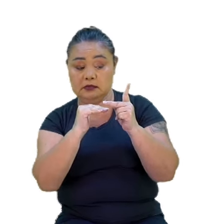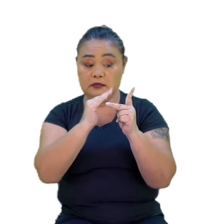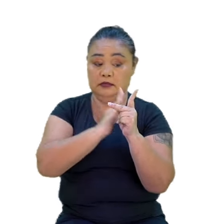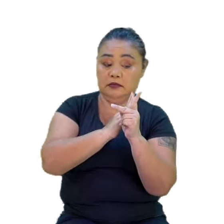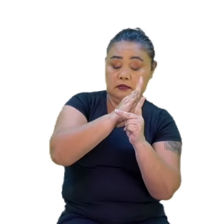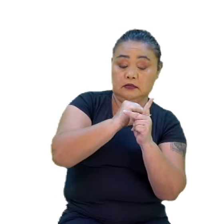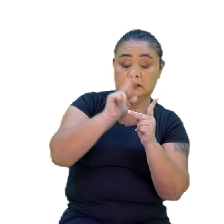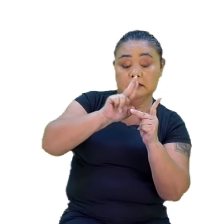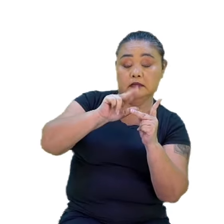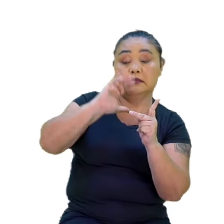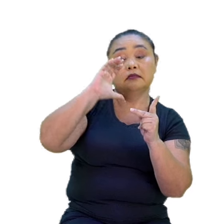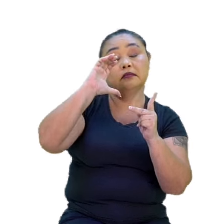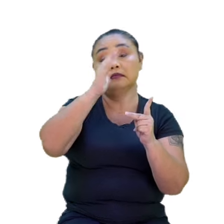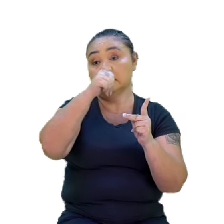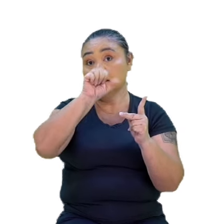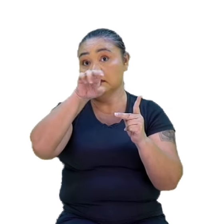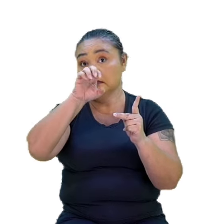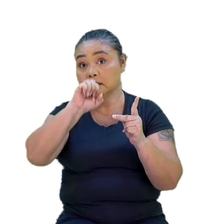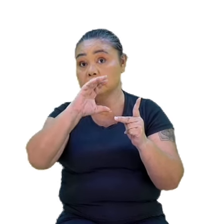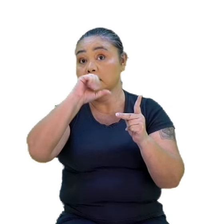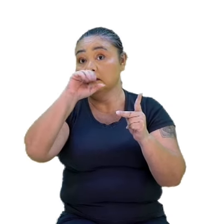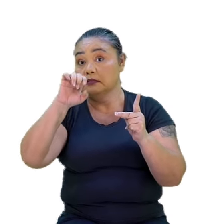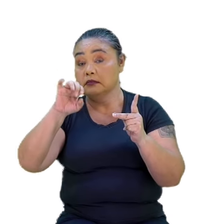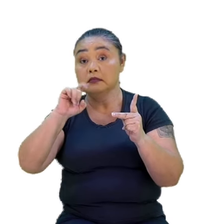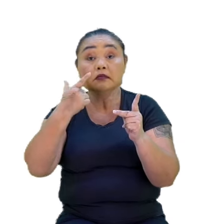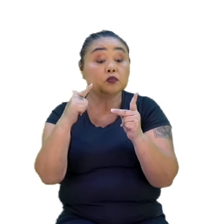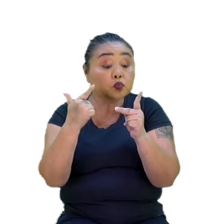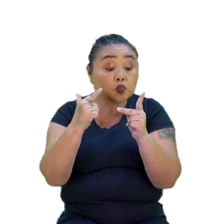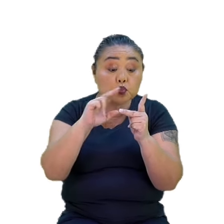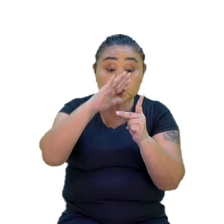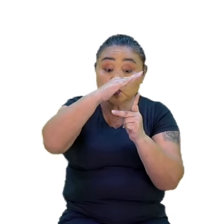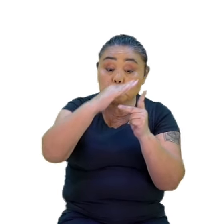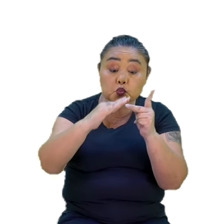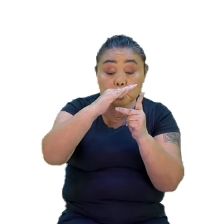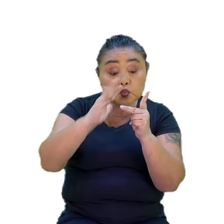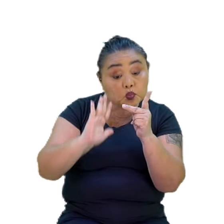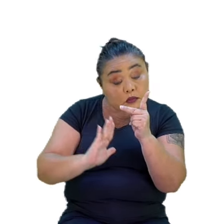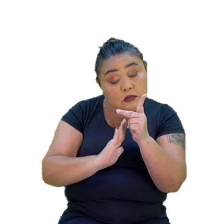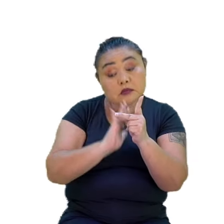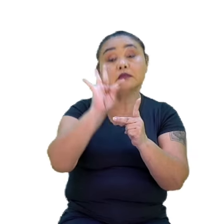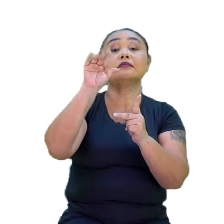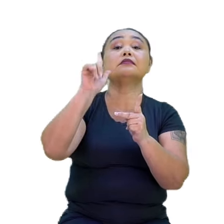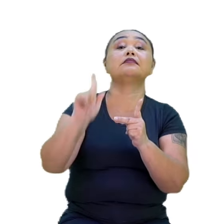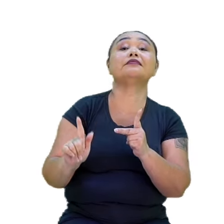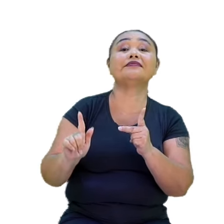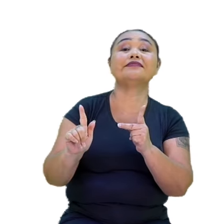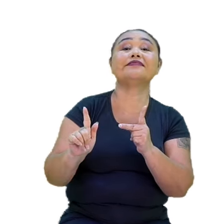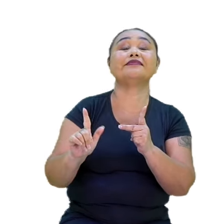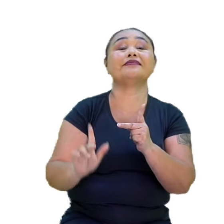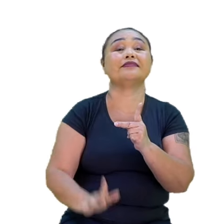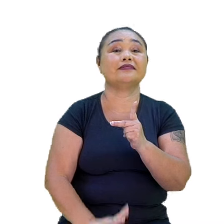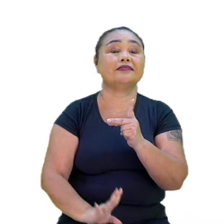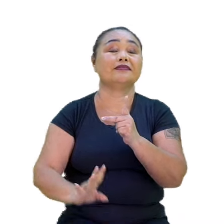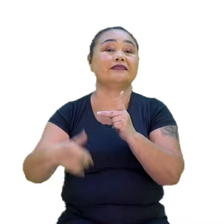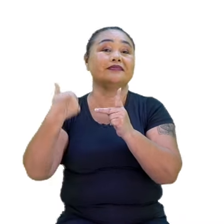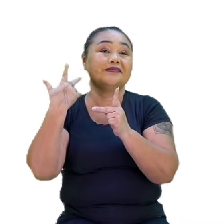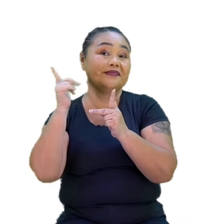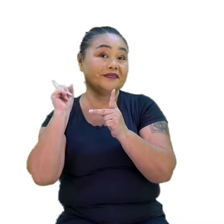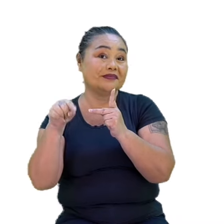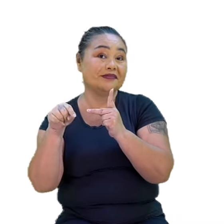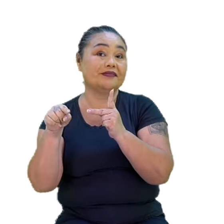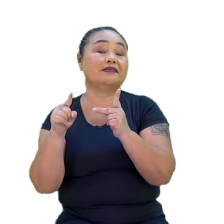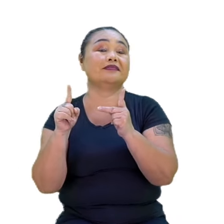vou usar seno ou cosseno opa não tem hipotenusa Então sai pela tangente pela tangente isso mesmo é daí que